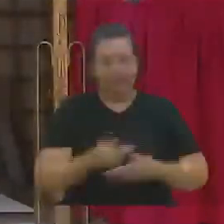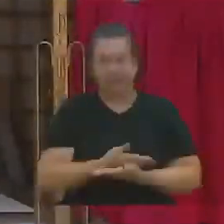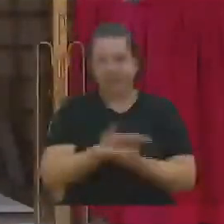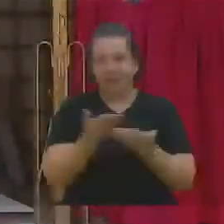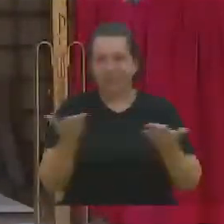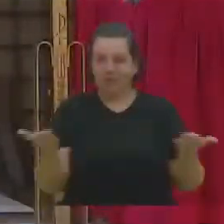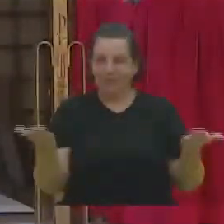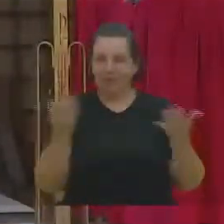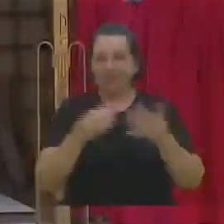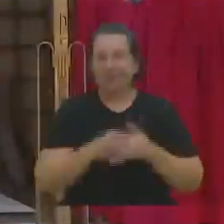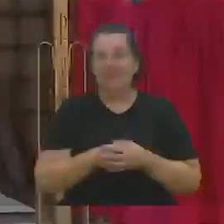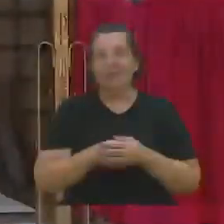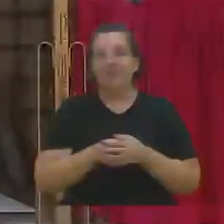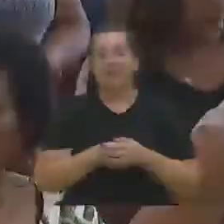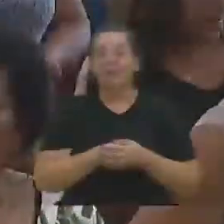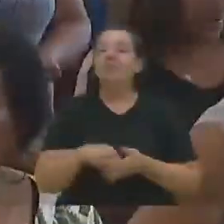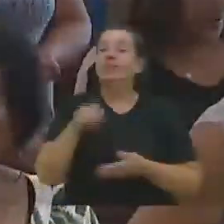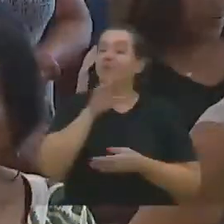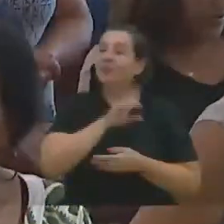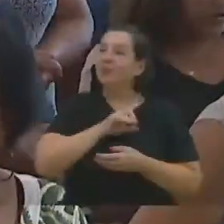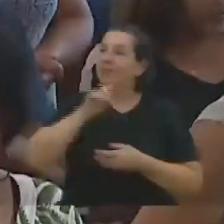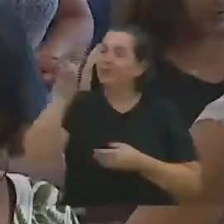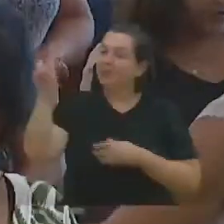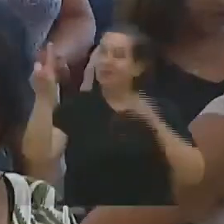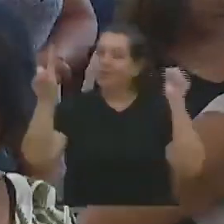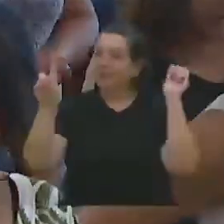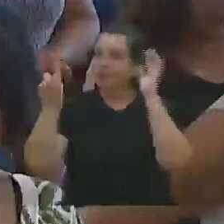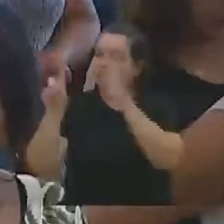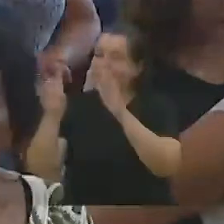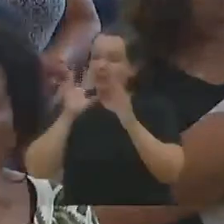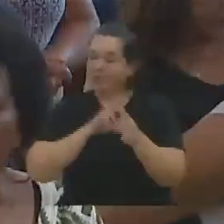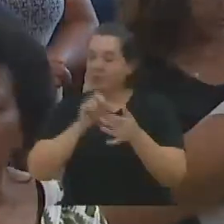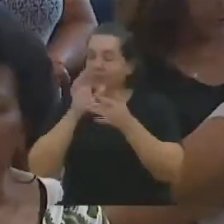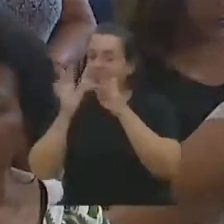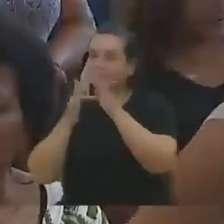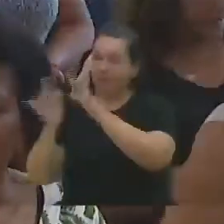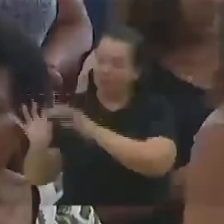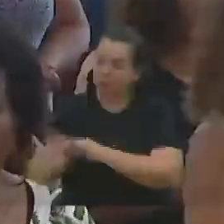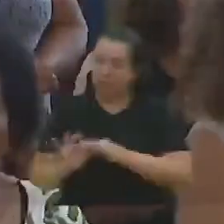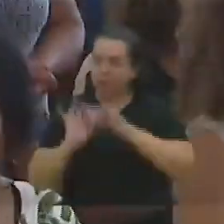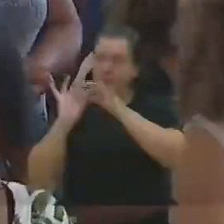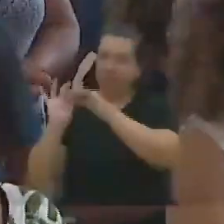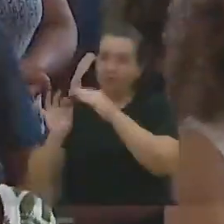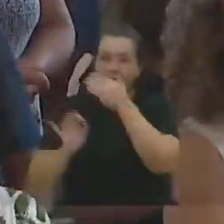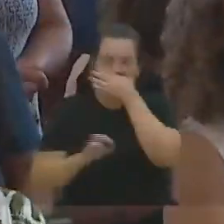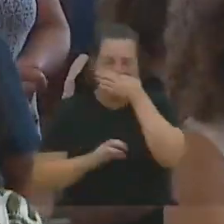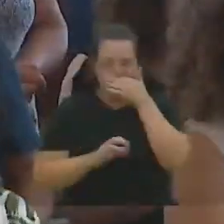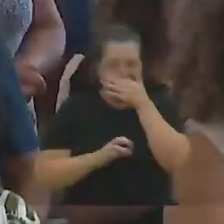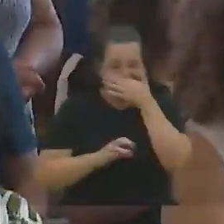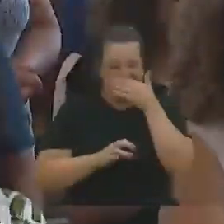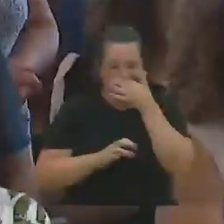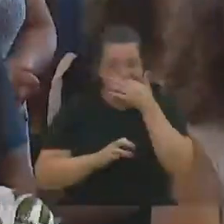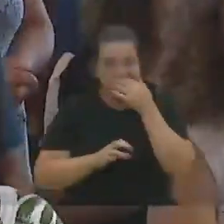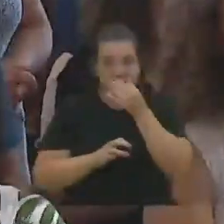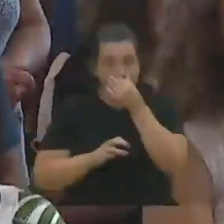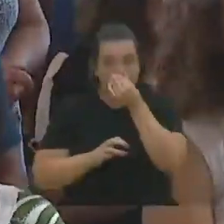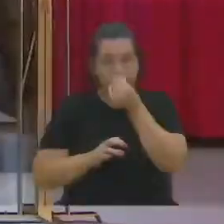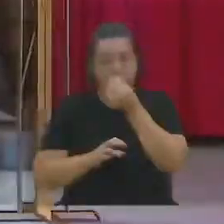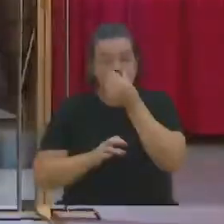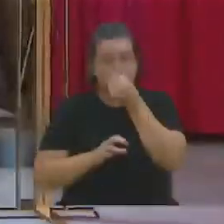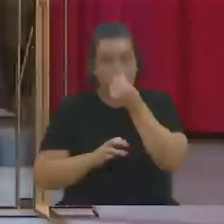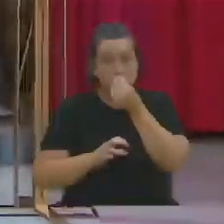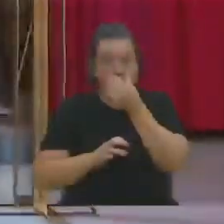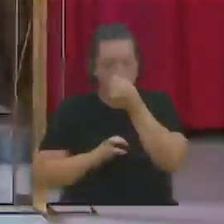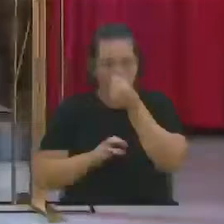Santo esteja com todos. Bendito seja Deus que nos reuniu no amor de Cristo.